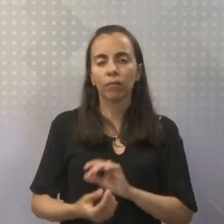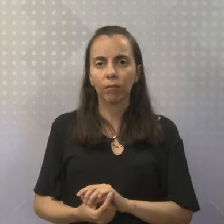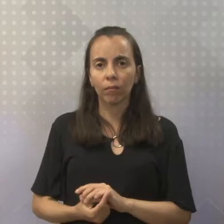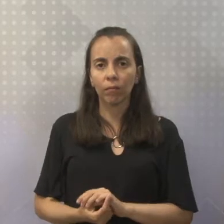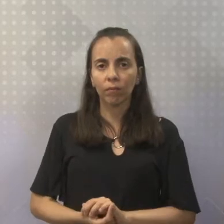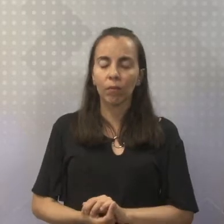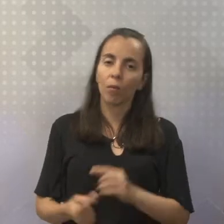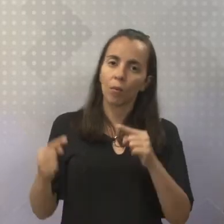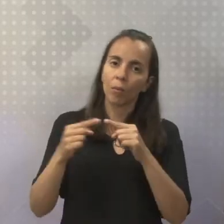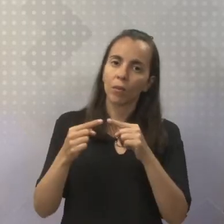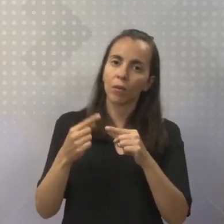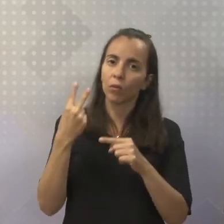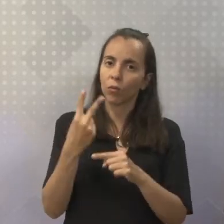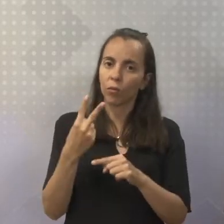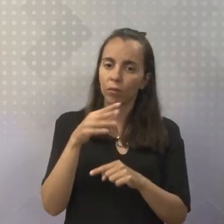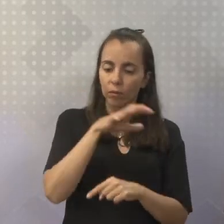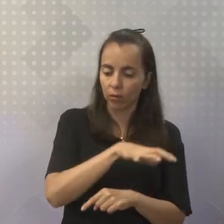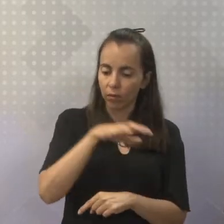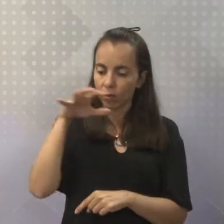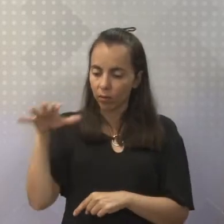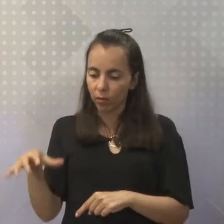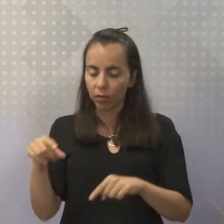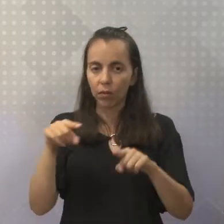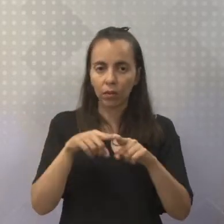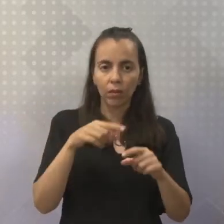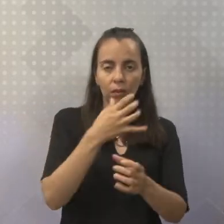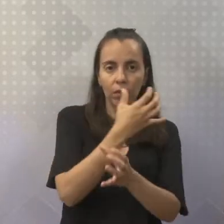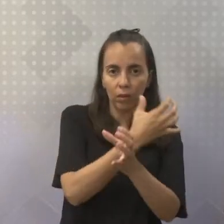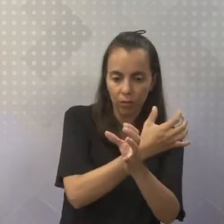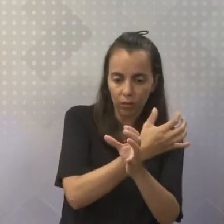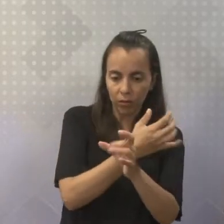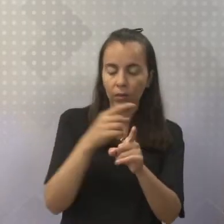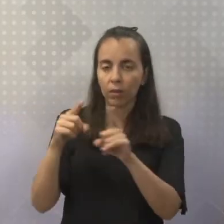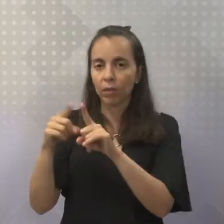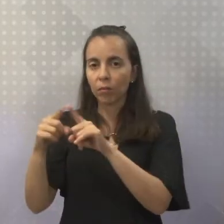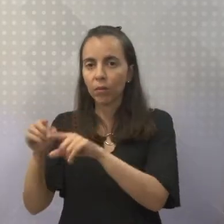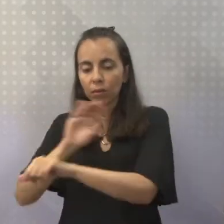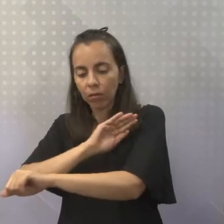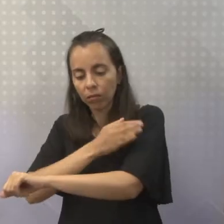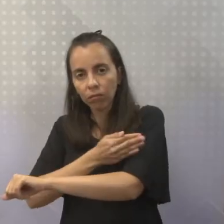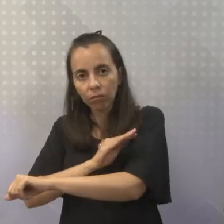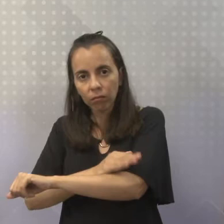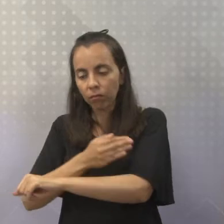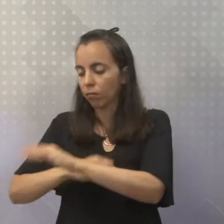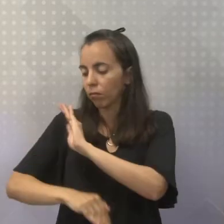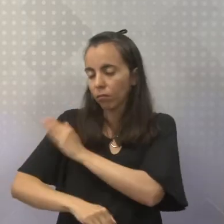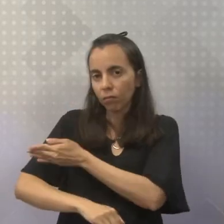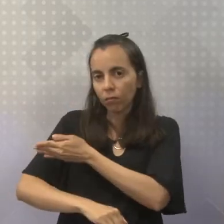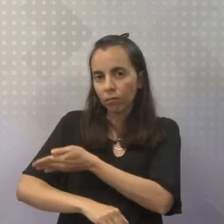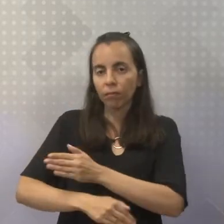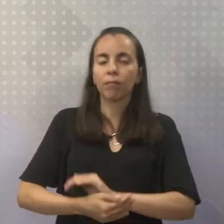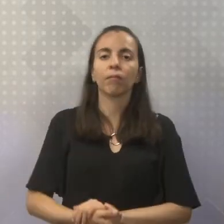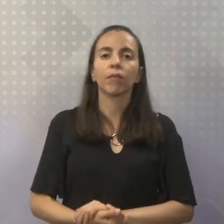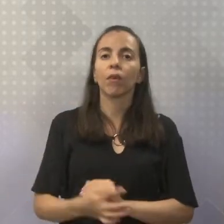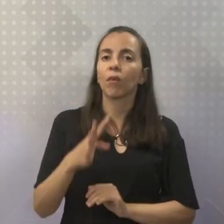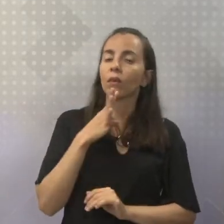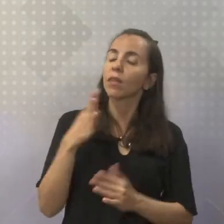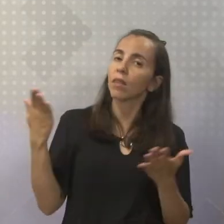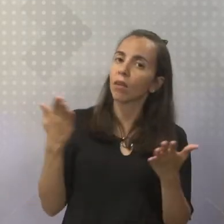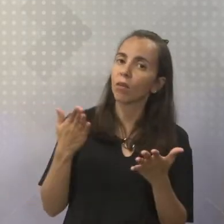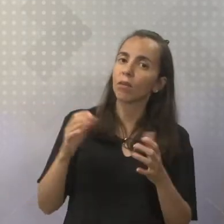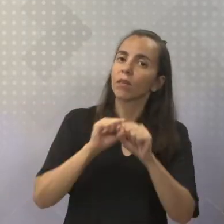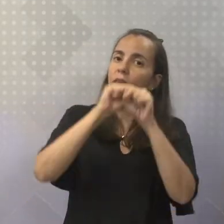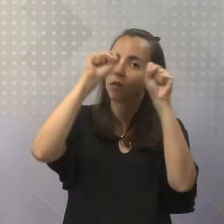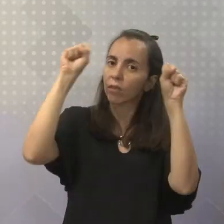de dois sistemas, o esquelético e o muscular. Vamos conhecer um pouquinho também do